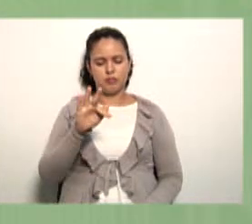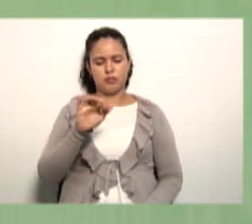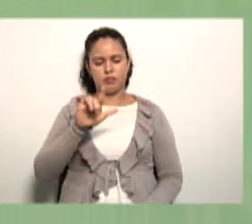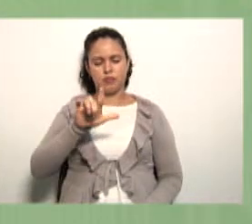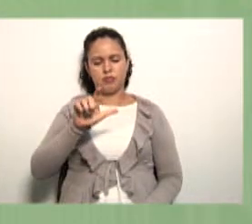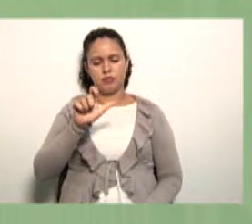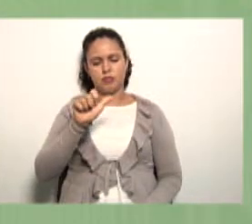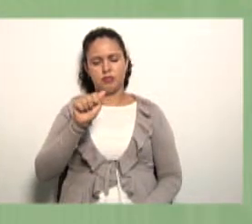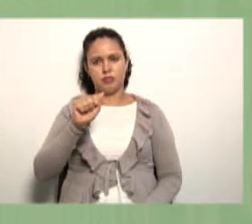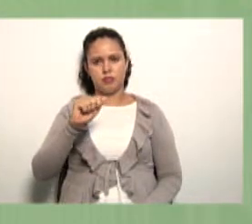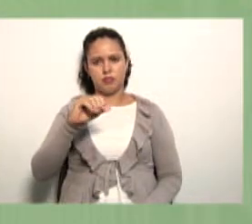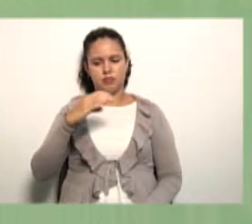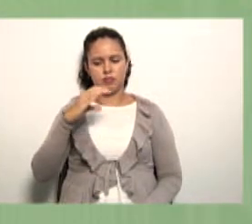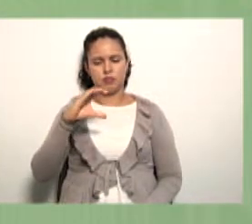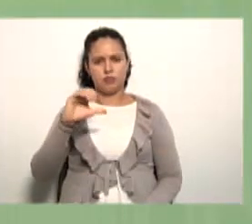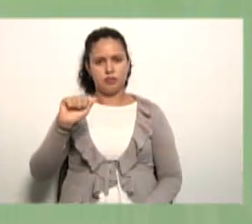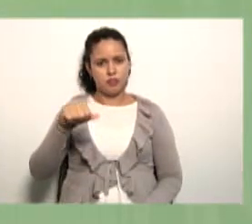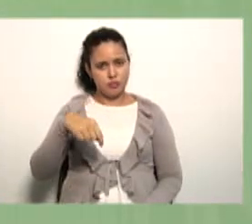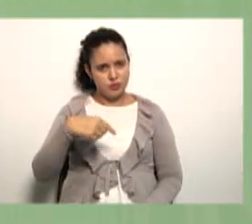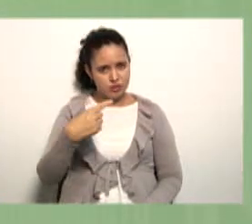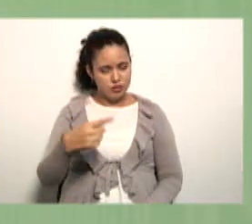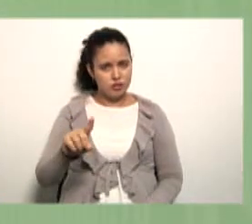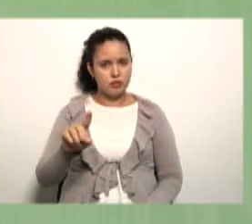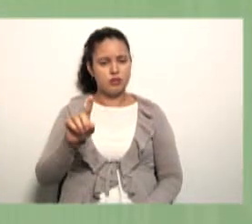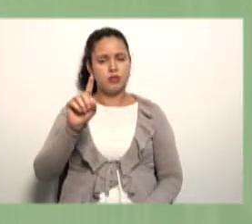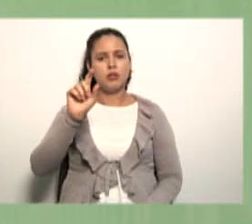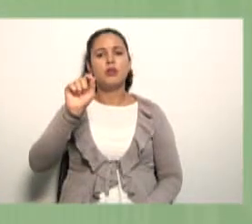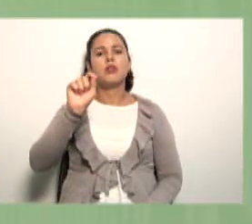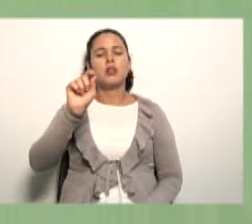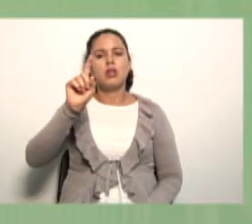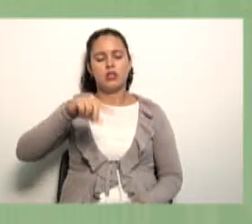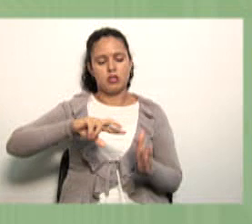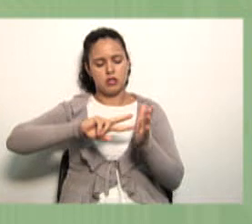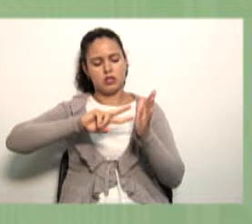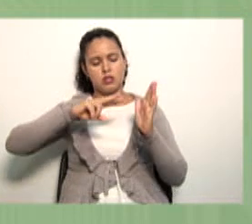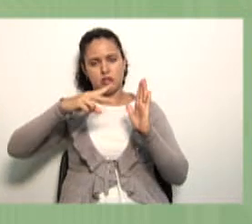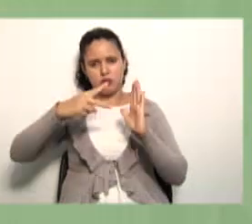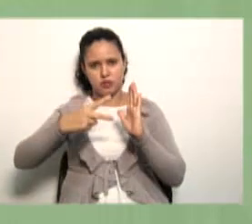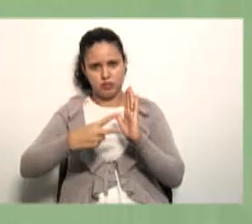elevação geral dos preços de uma economia. Significa dizer que